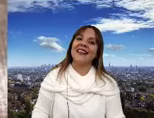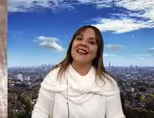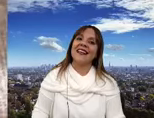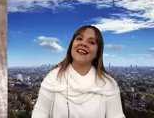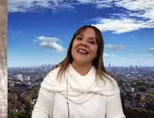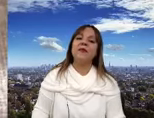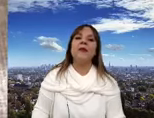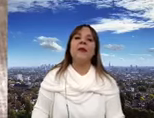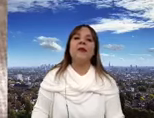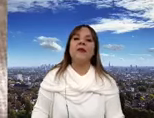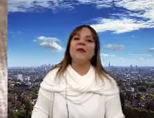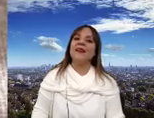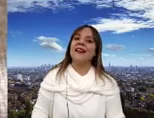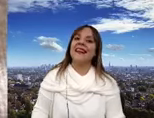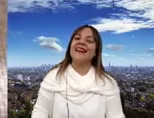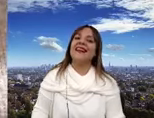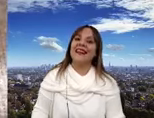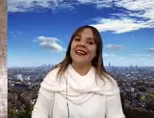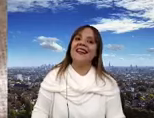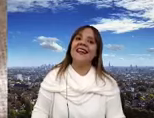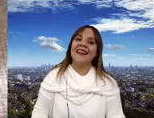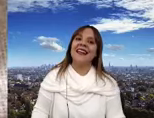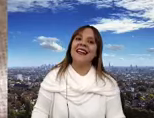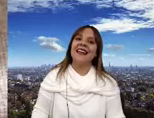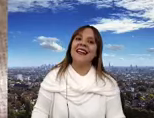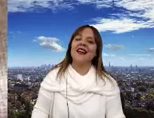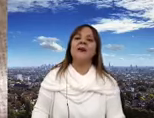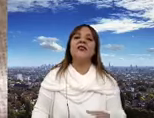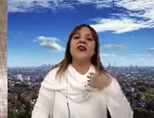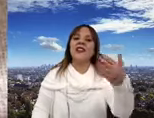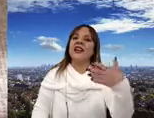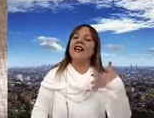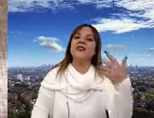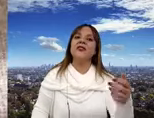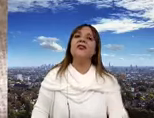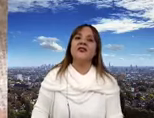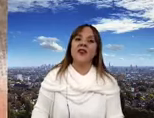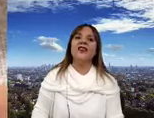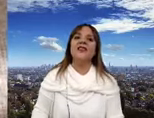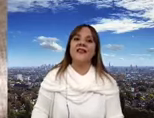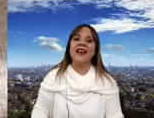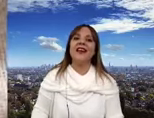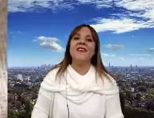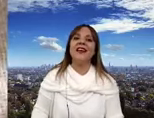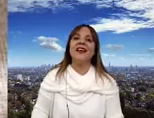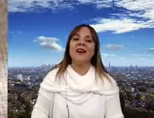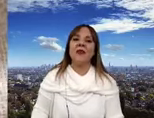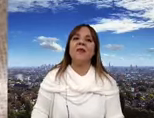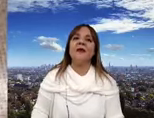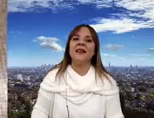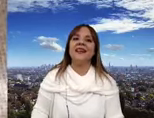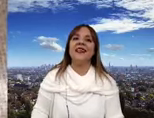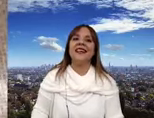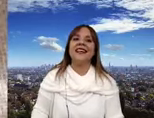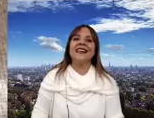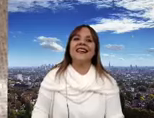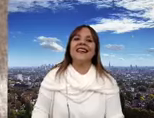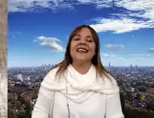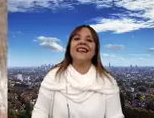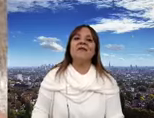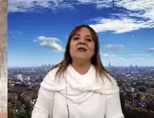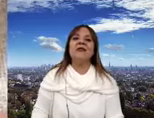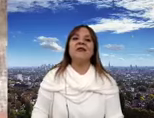trabalho dela. bom. Está crescendo muito. É uma troca de carinho tão gostosa, não é? Com Com quem certeza, com acompanha. certeza. Que É outro